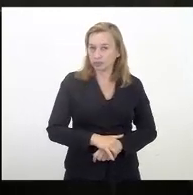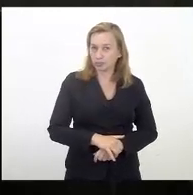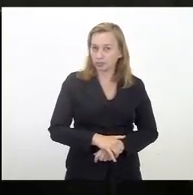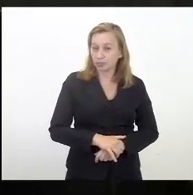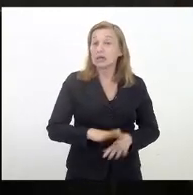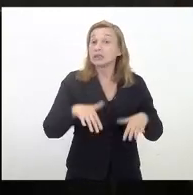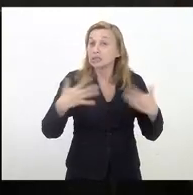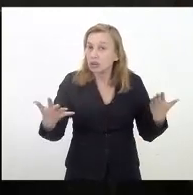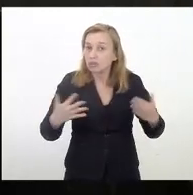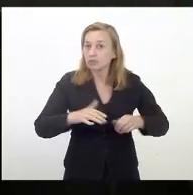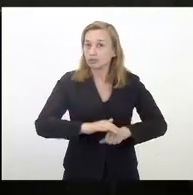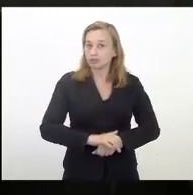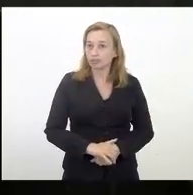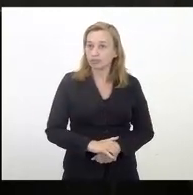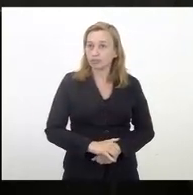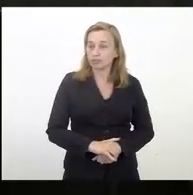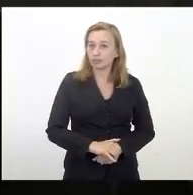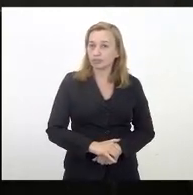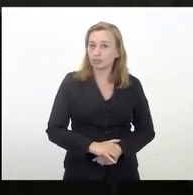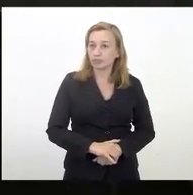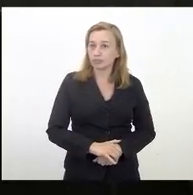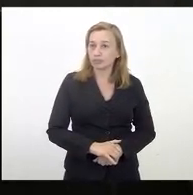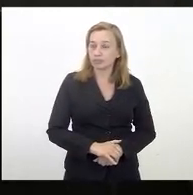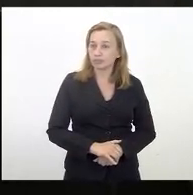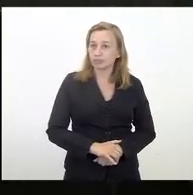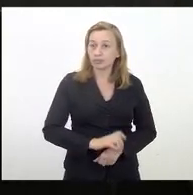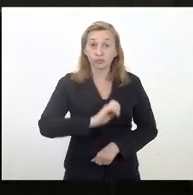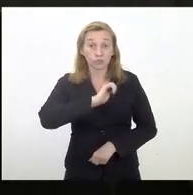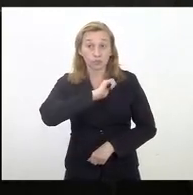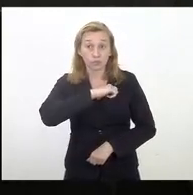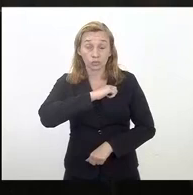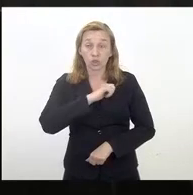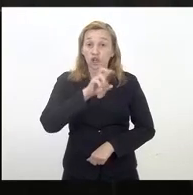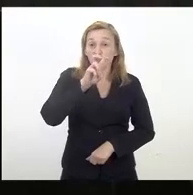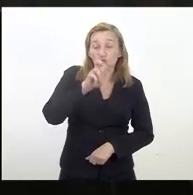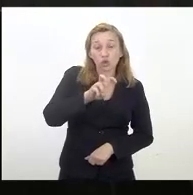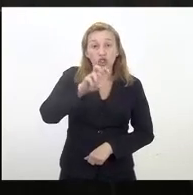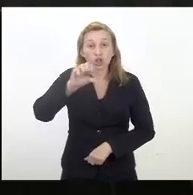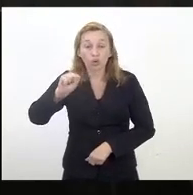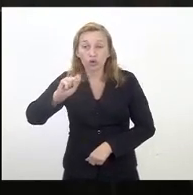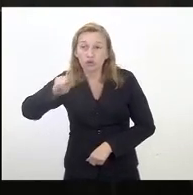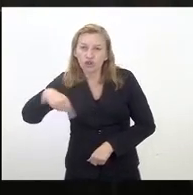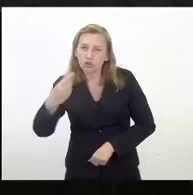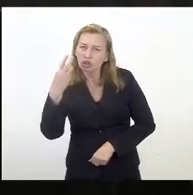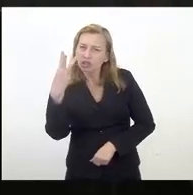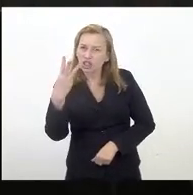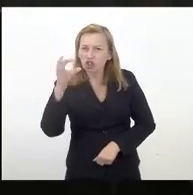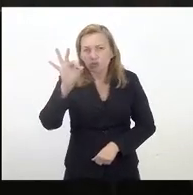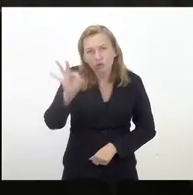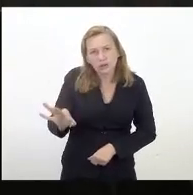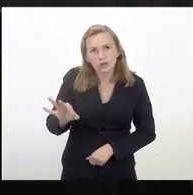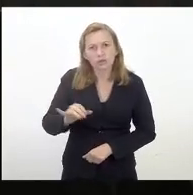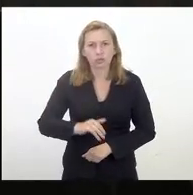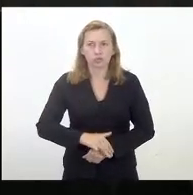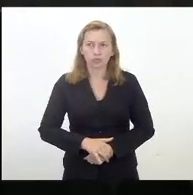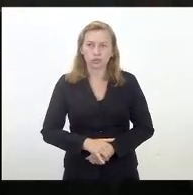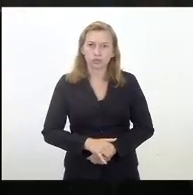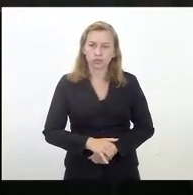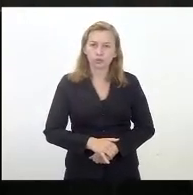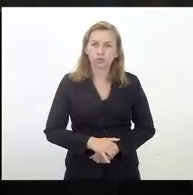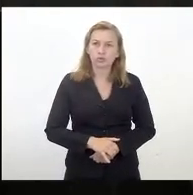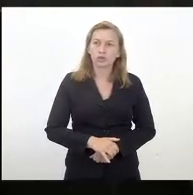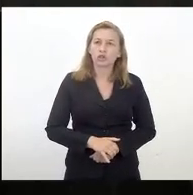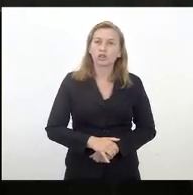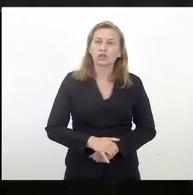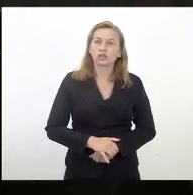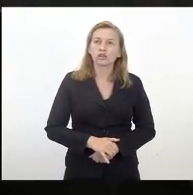tão as receitas foram de 58,3 por cento o